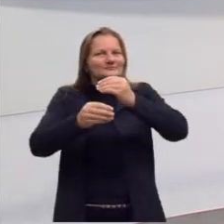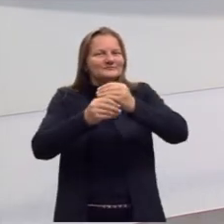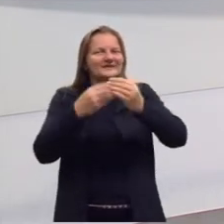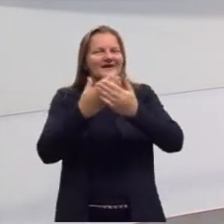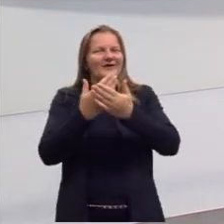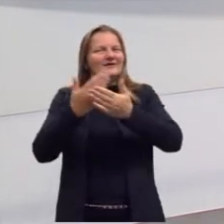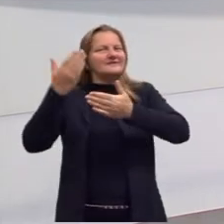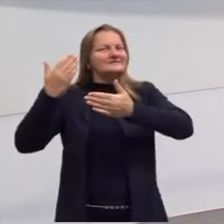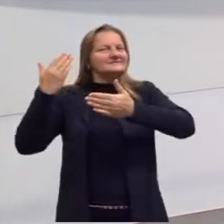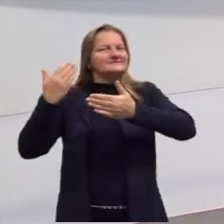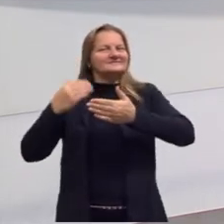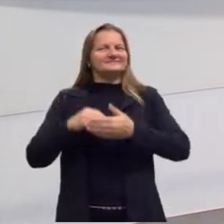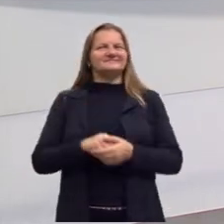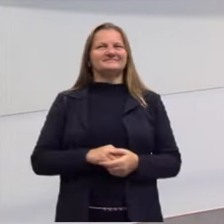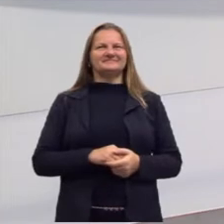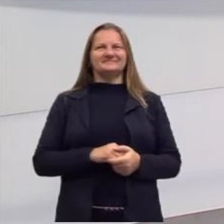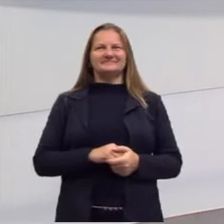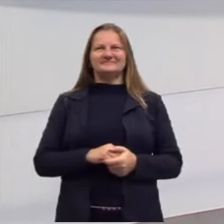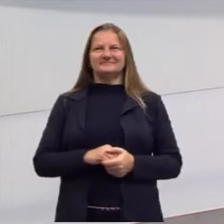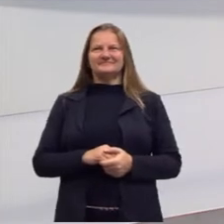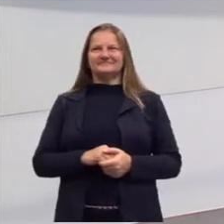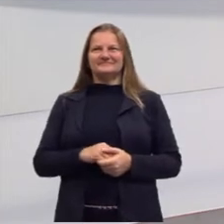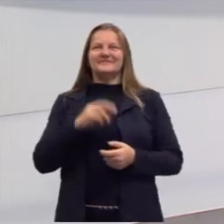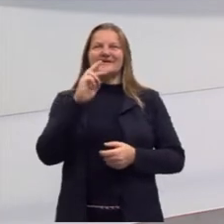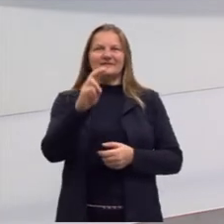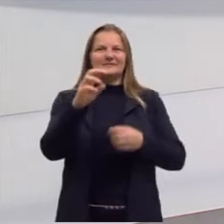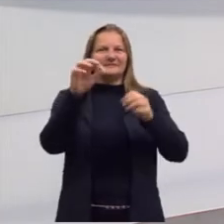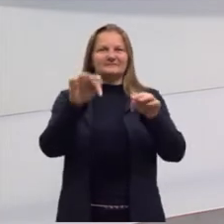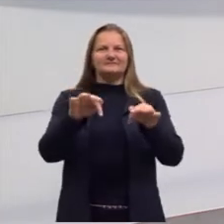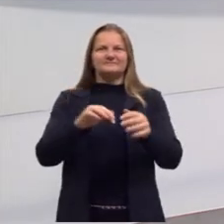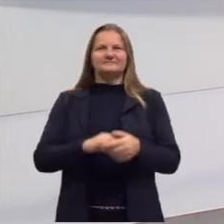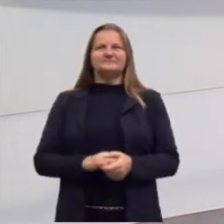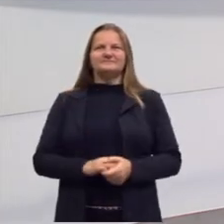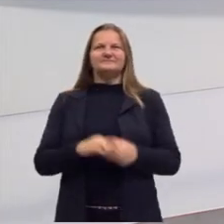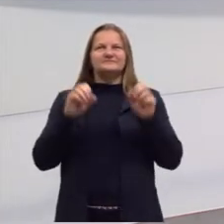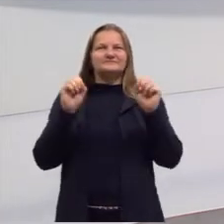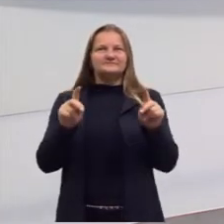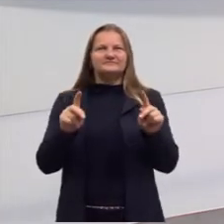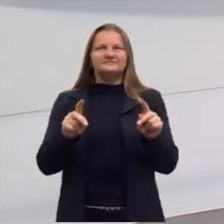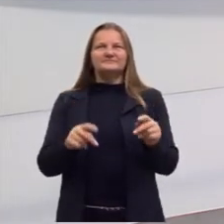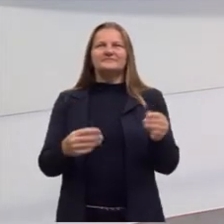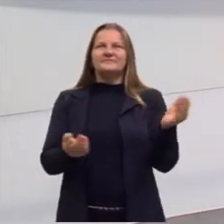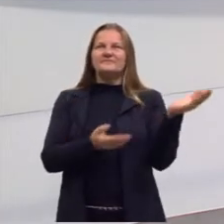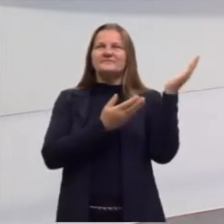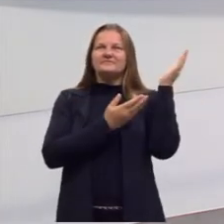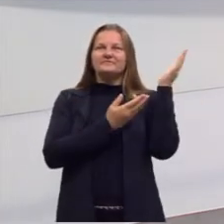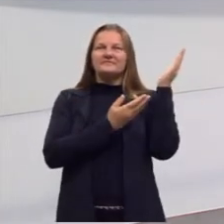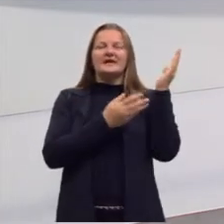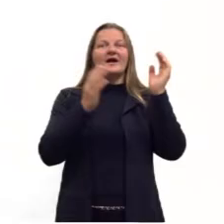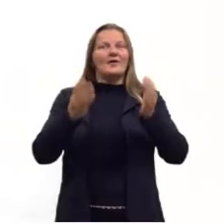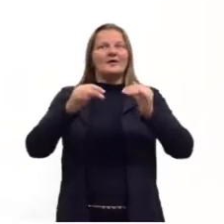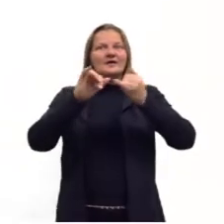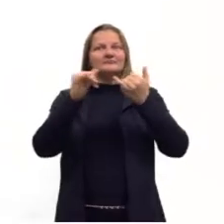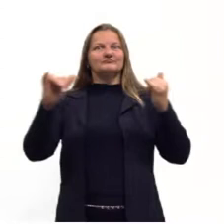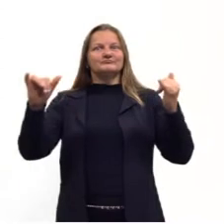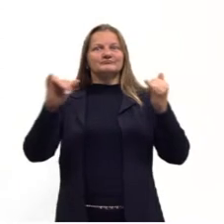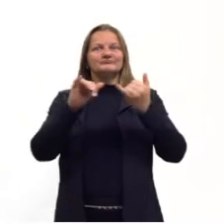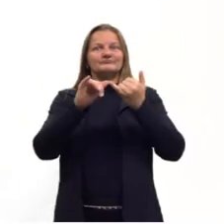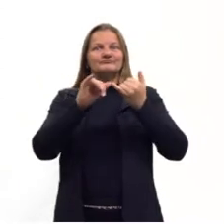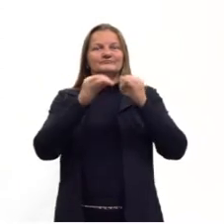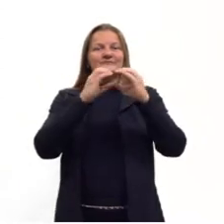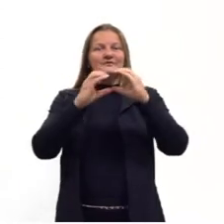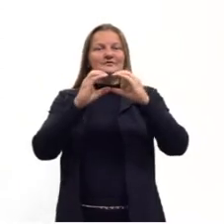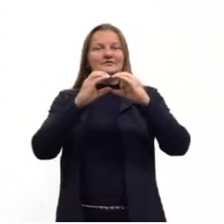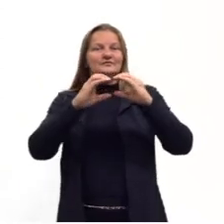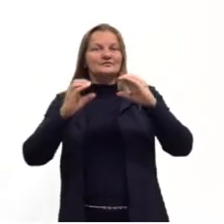essa última aula que ficou faltando essa essa resposta final certo então circuitos elétricos estão